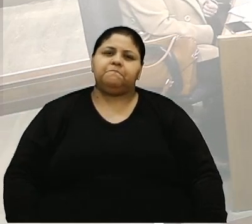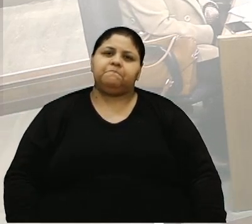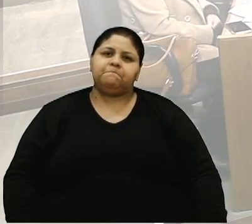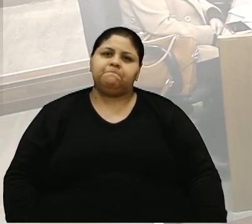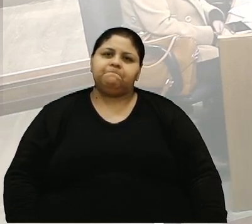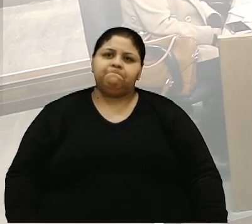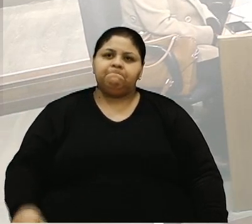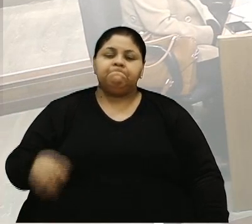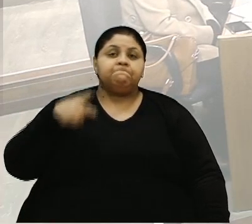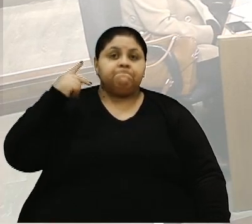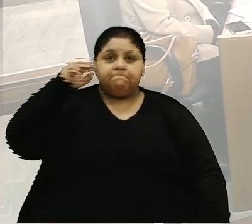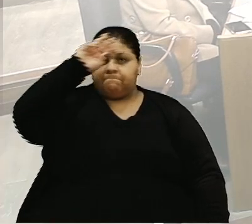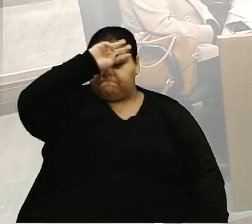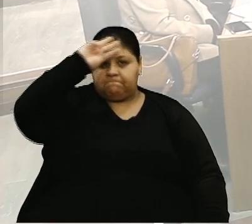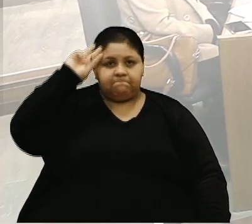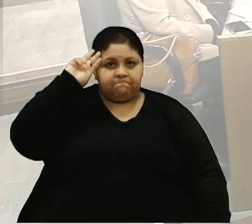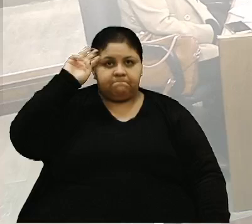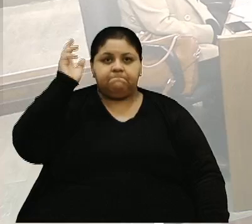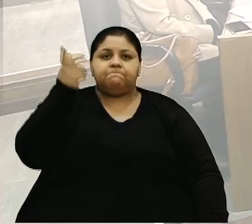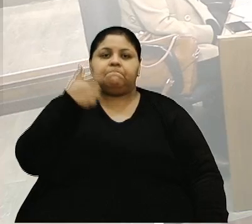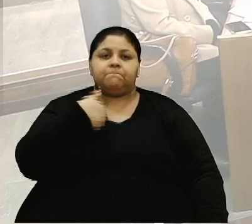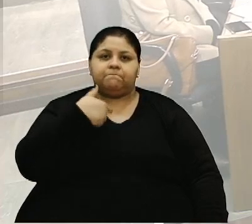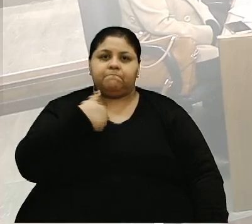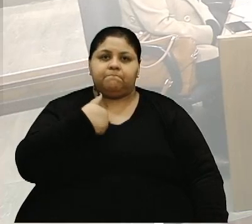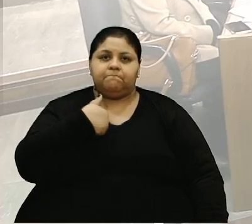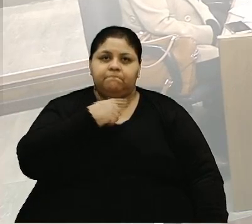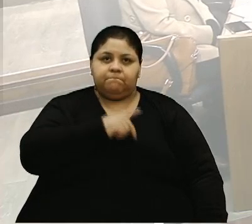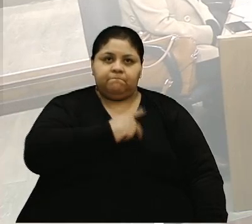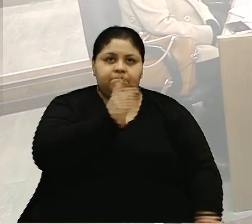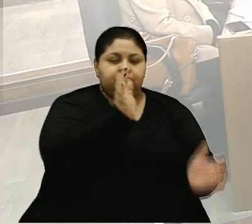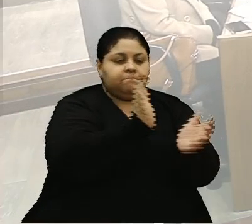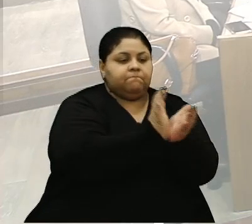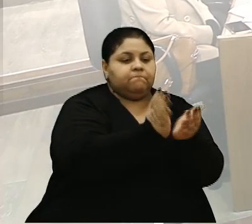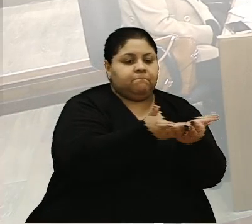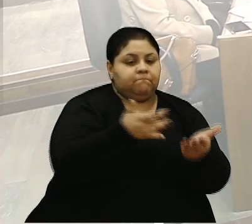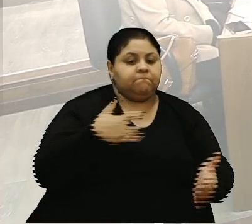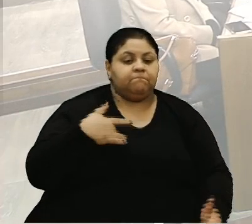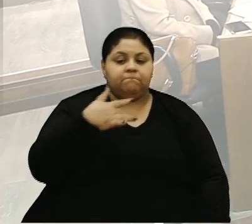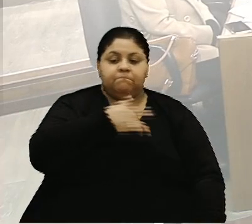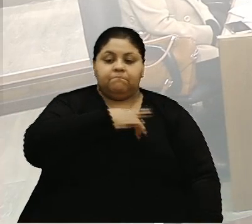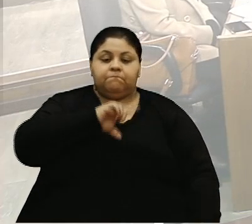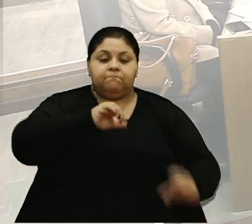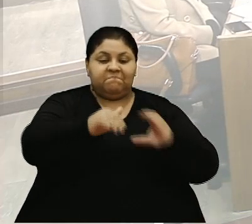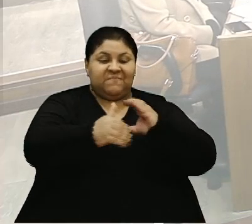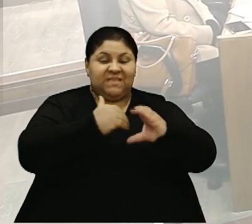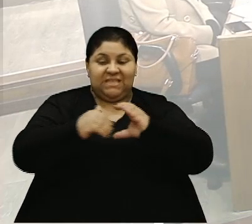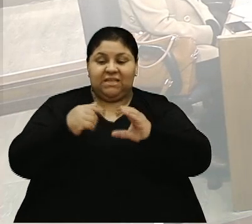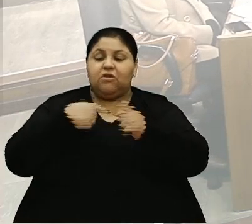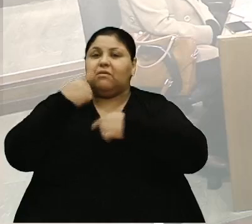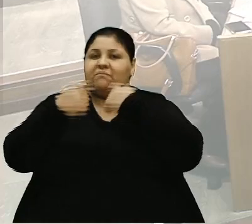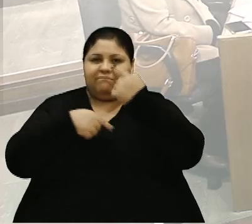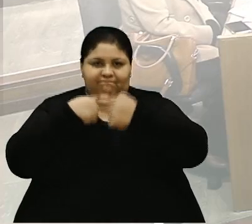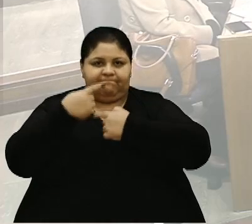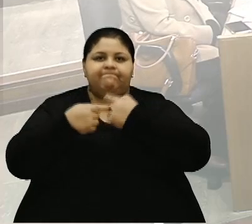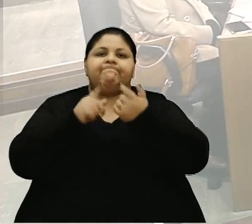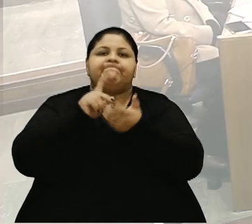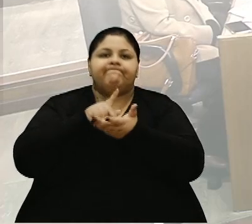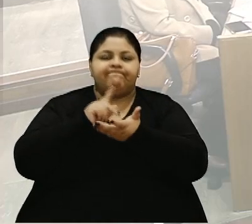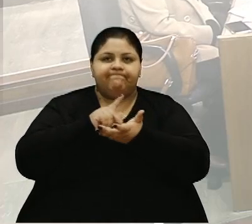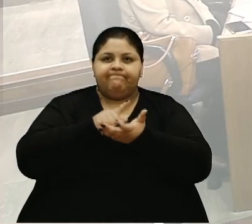Valim, eu, como presidente da Comissão de Saúde, tenho recebido muitas reclamações, realmente.